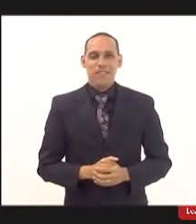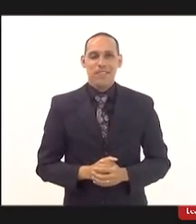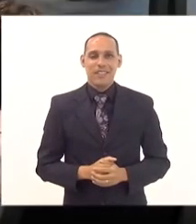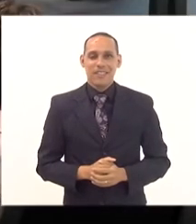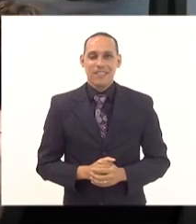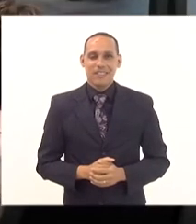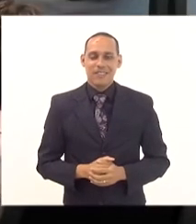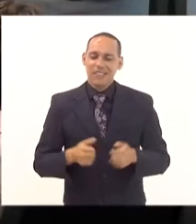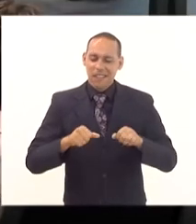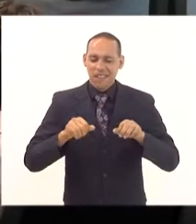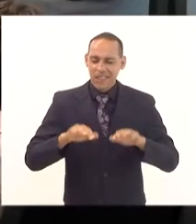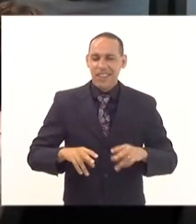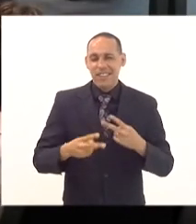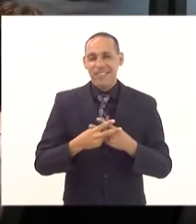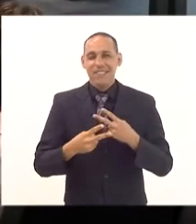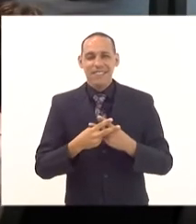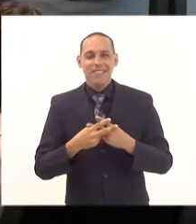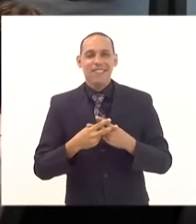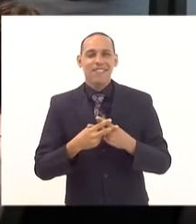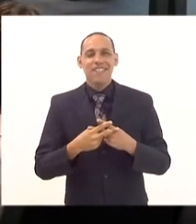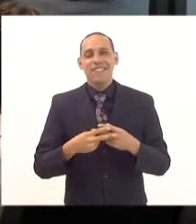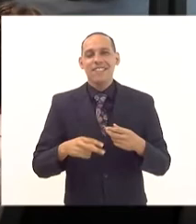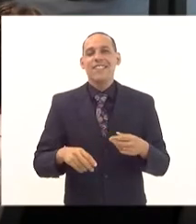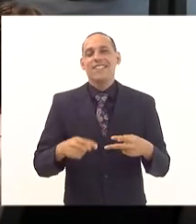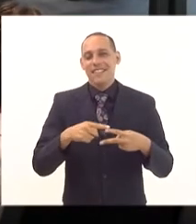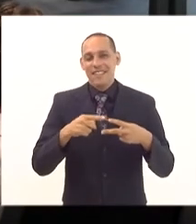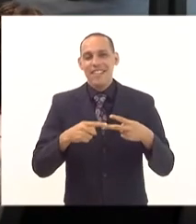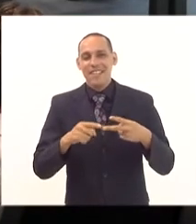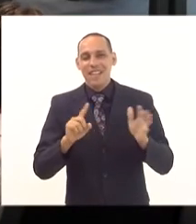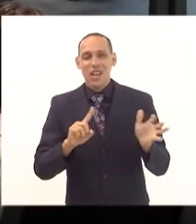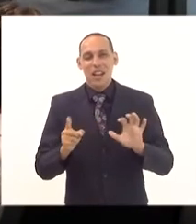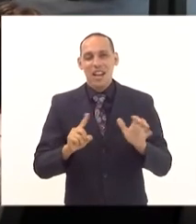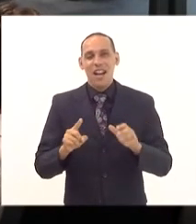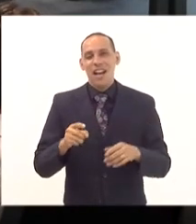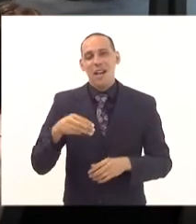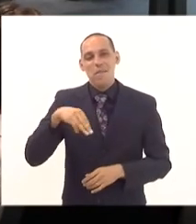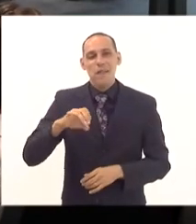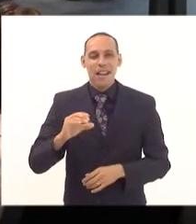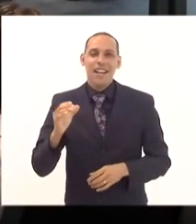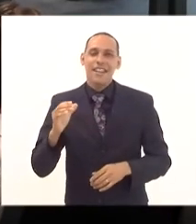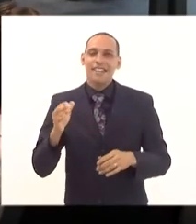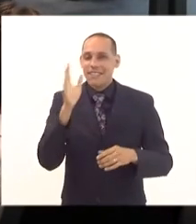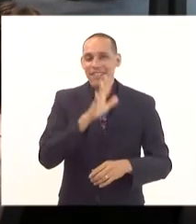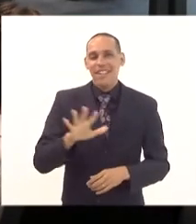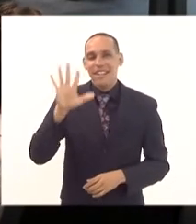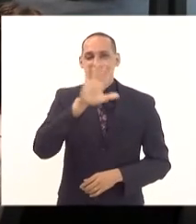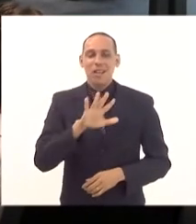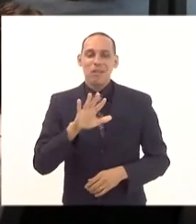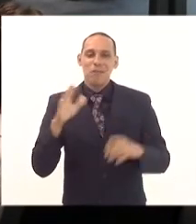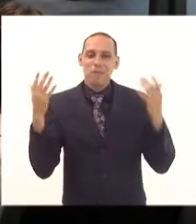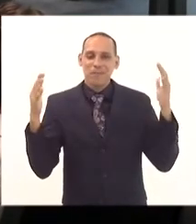é rica rádio mexe fica as uma tudo bem Ó